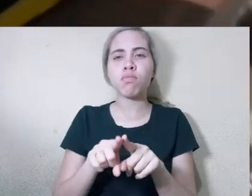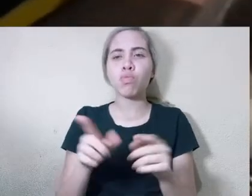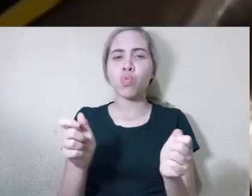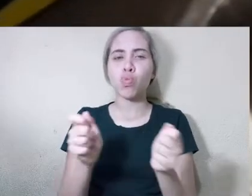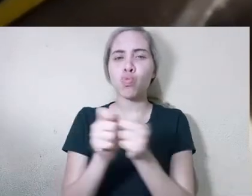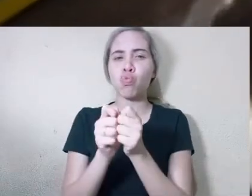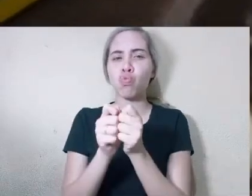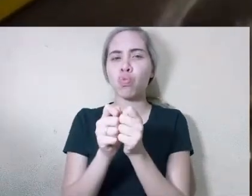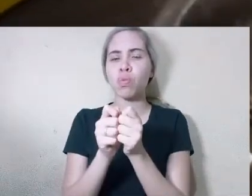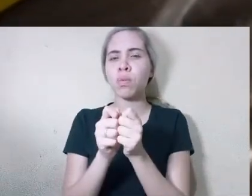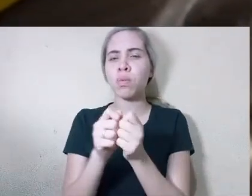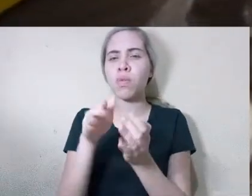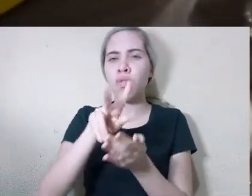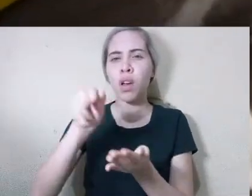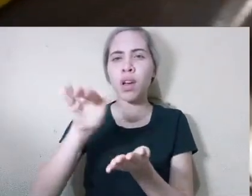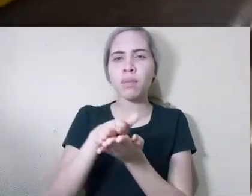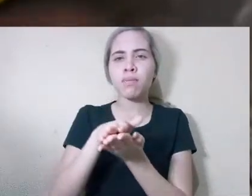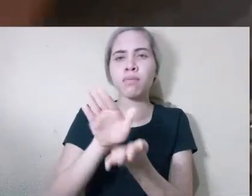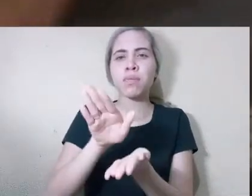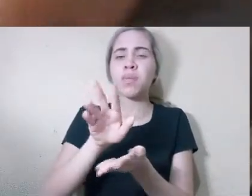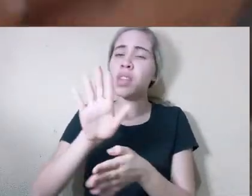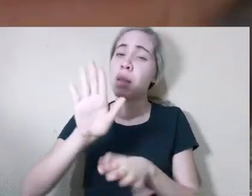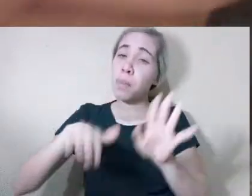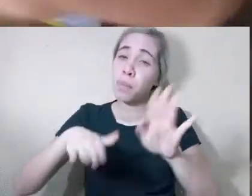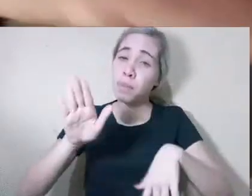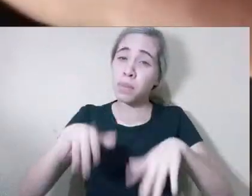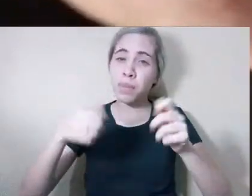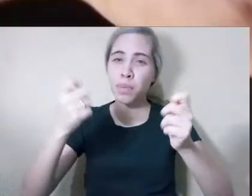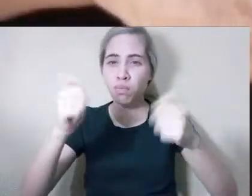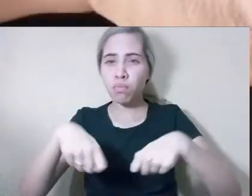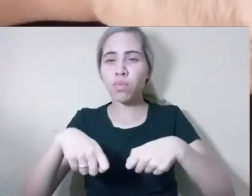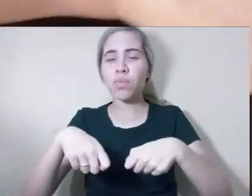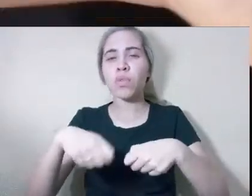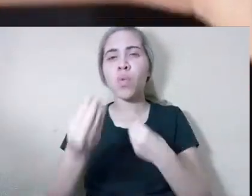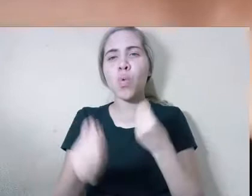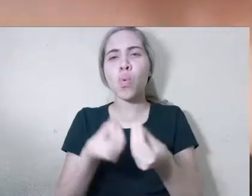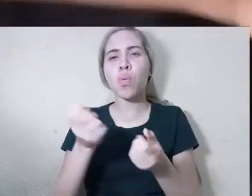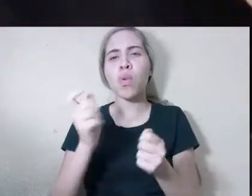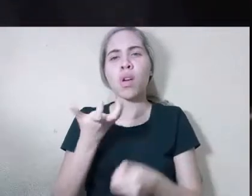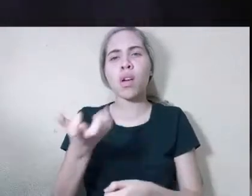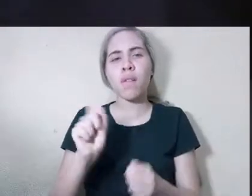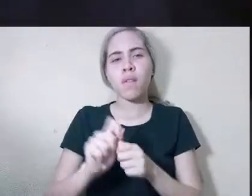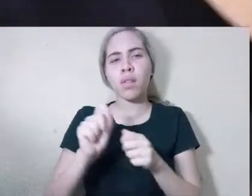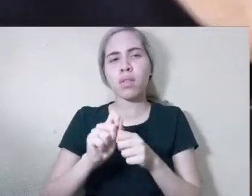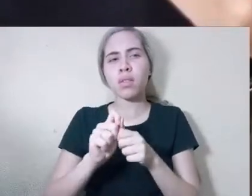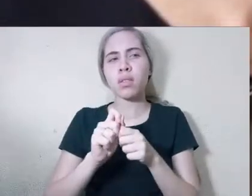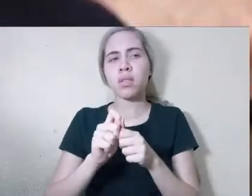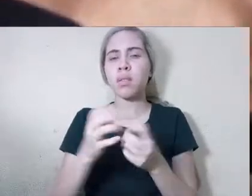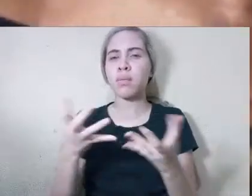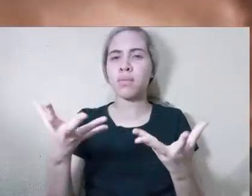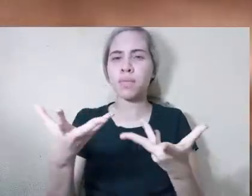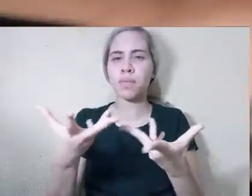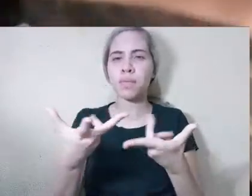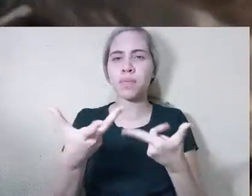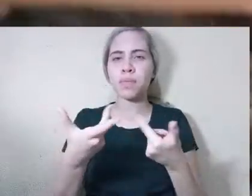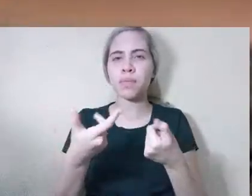Bem juntinho. Aí vai abrindo, ó. Dependendo da guarda que você queira fazer. Isso. Dependendo do detalhe que você queira fazer.